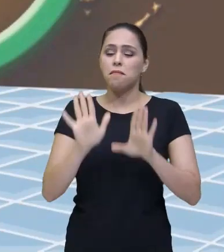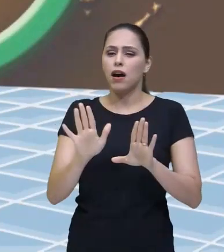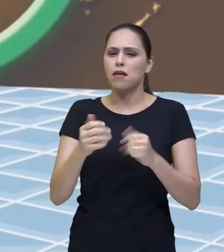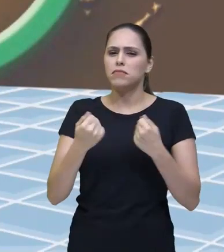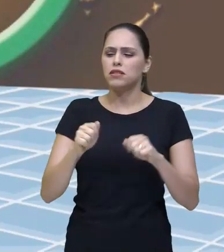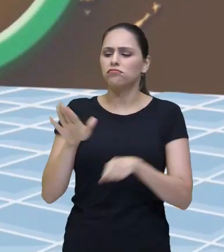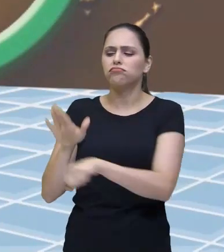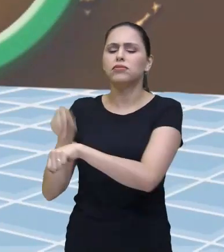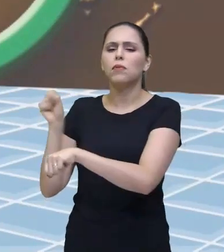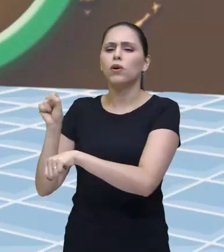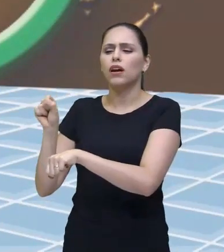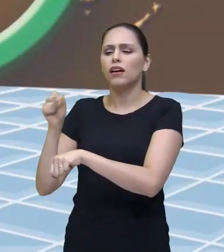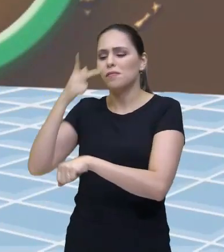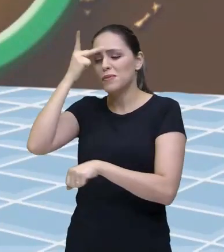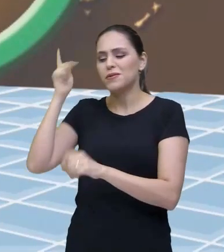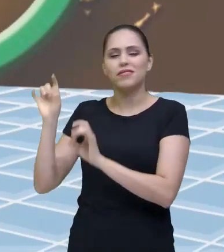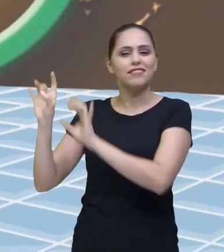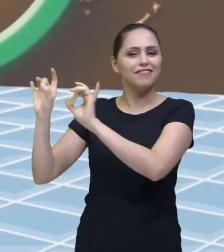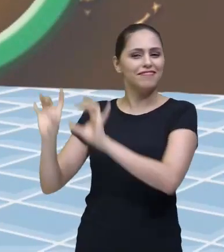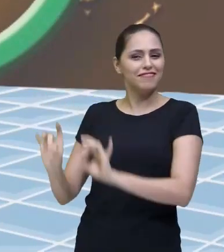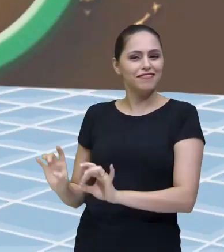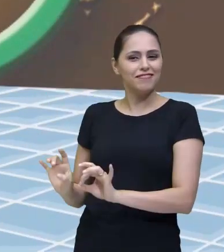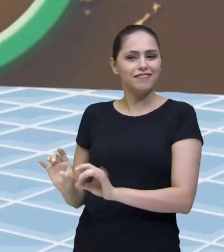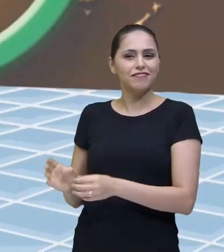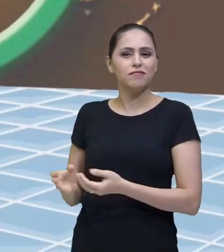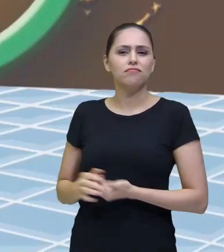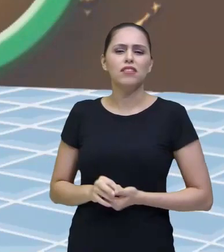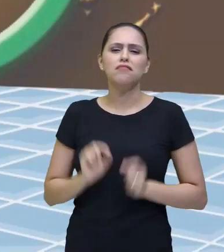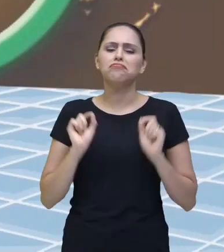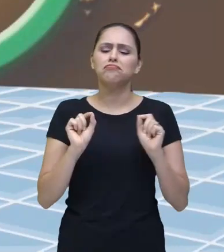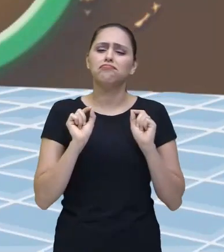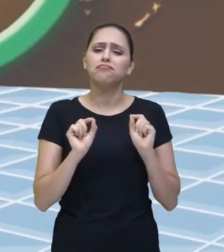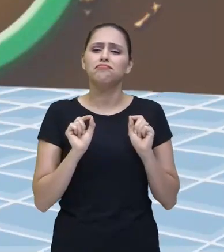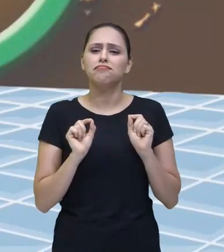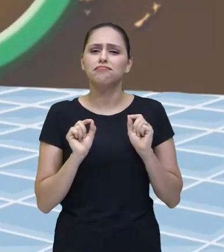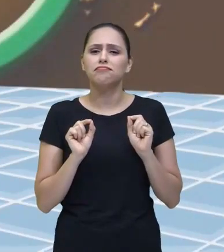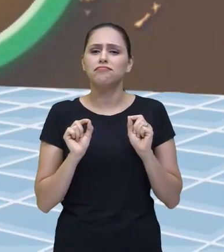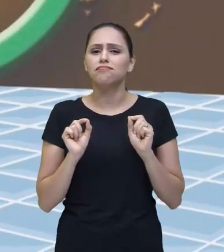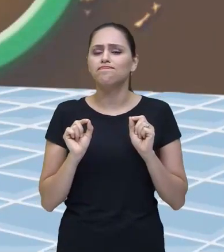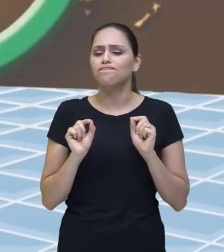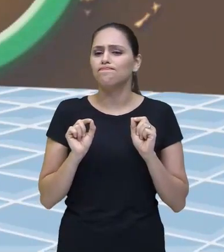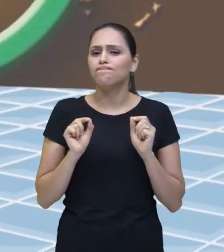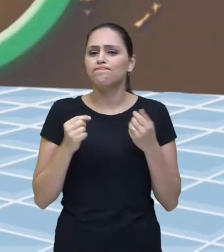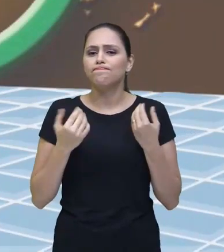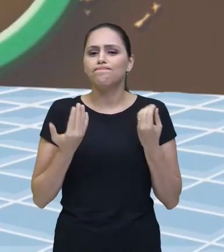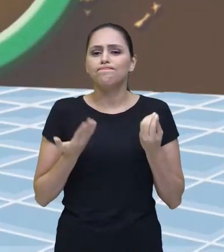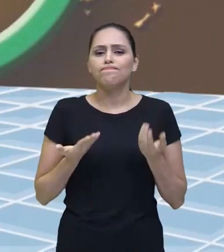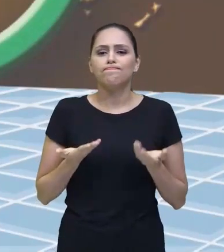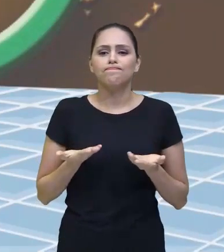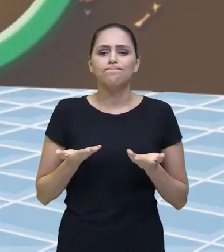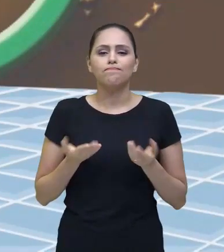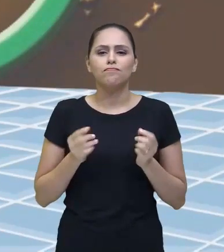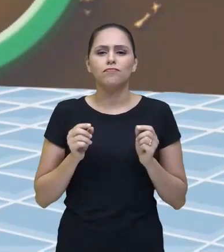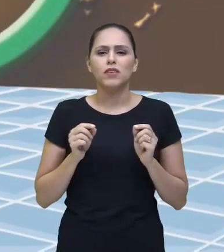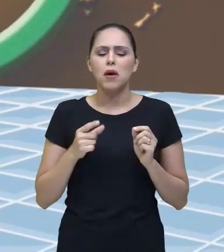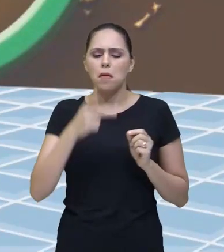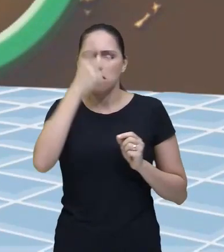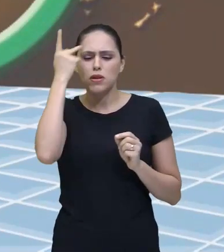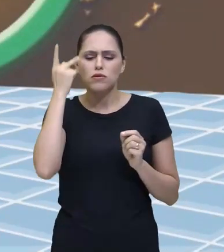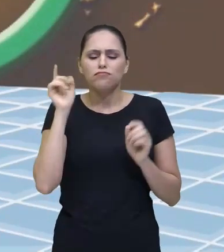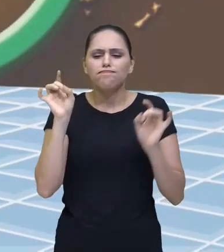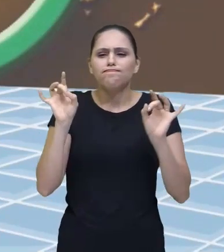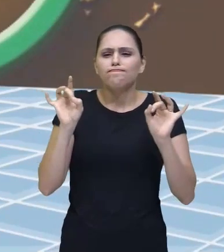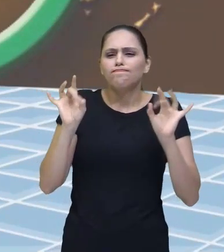pessoa muito especial para acender a pira olímpica. Quem será que a gente pode chamar, professora? Quem será? Uma pessoa especial na vida das crianças,